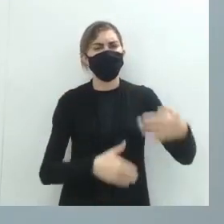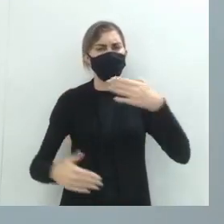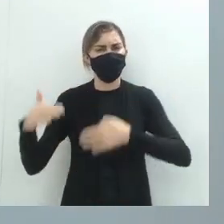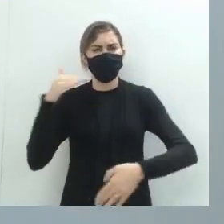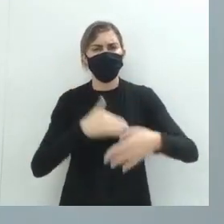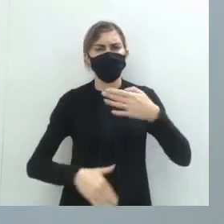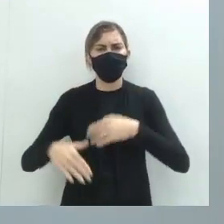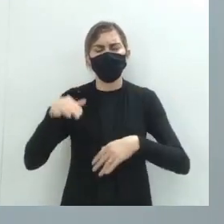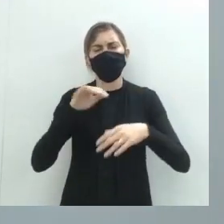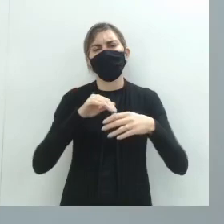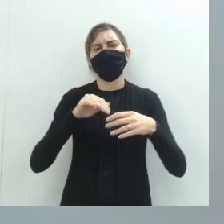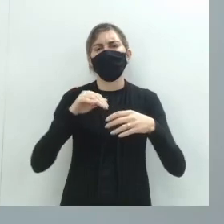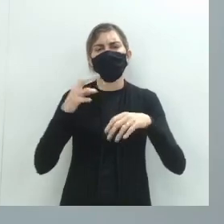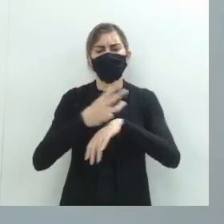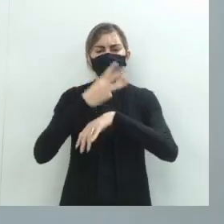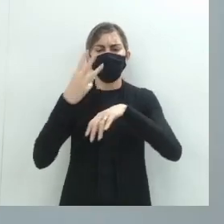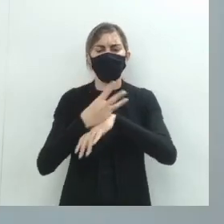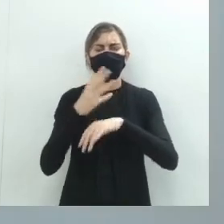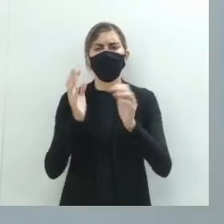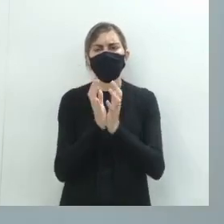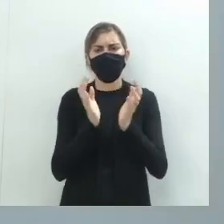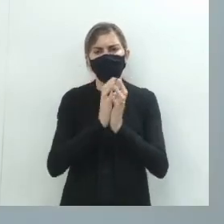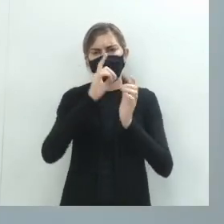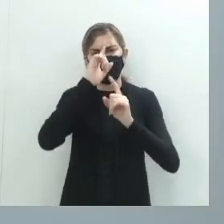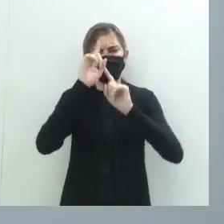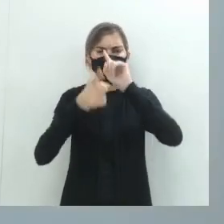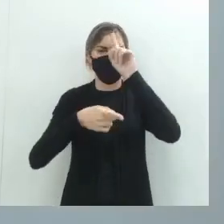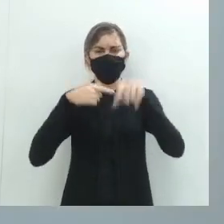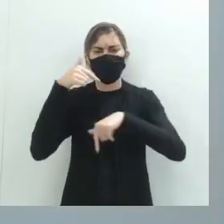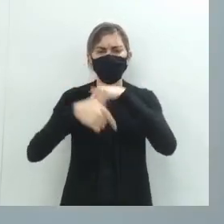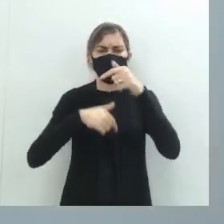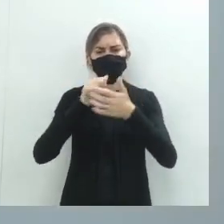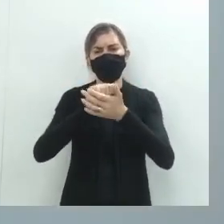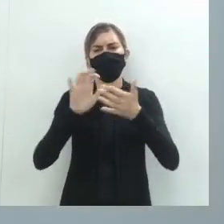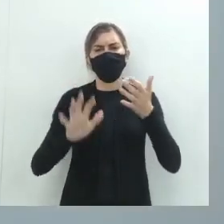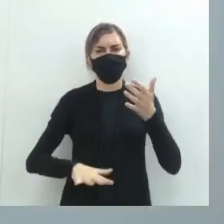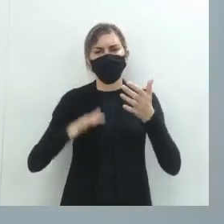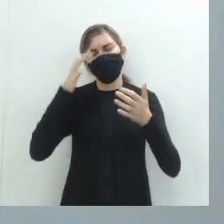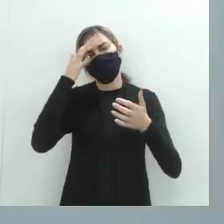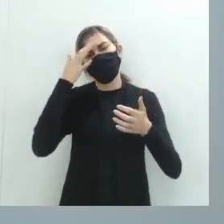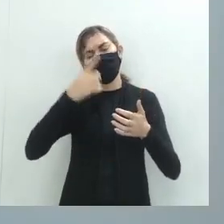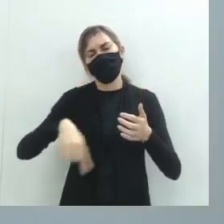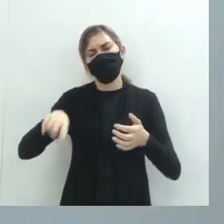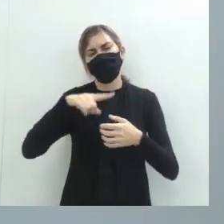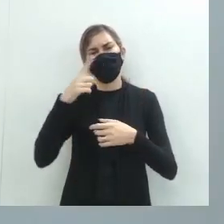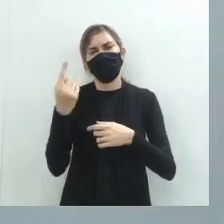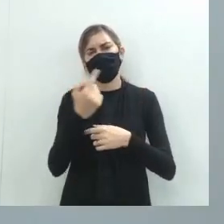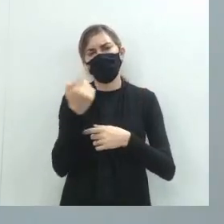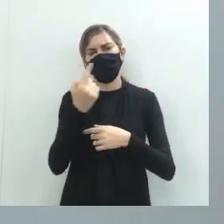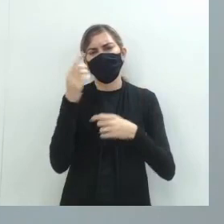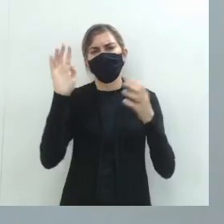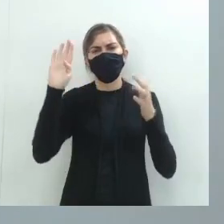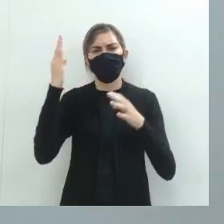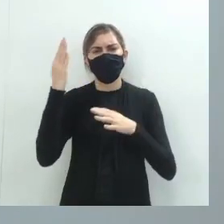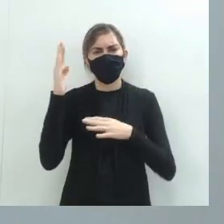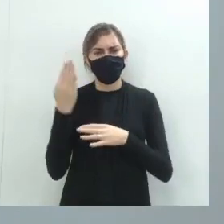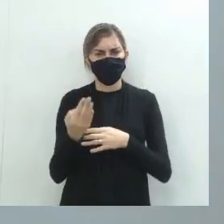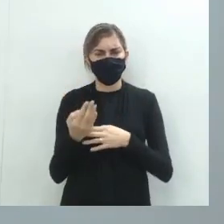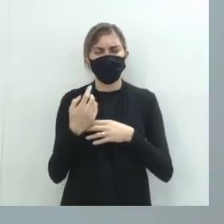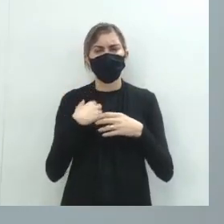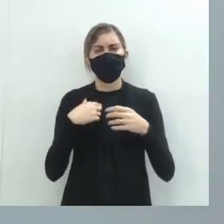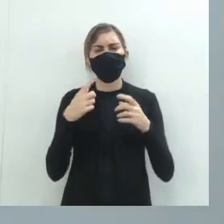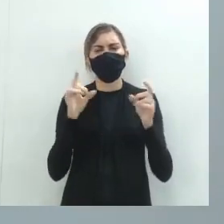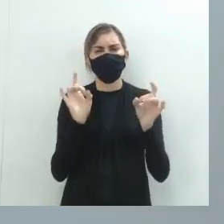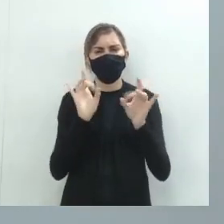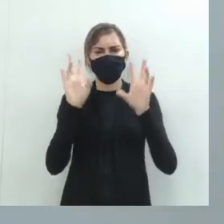no WhatsApp do grupo, mandando atividades que vamos fechar o nosso primeiro bimestre. Vamos fechar com o